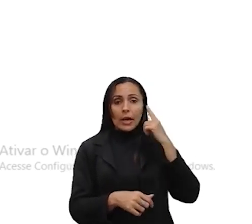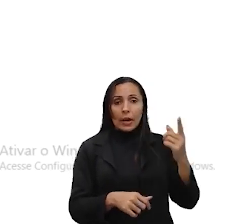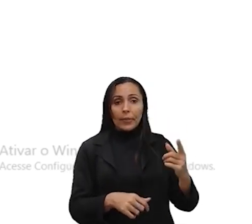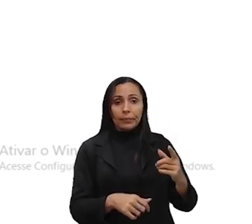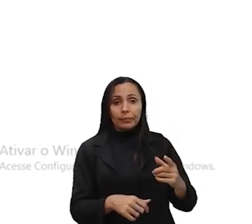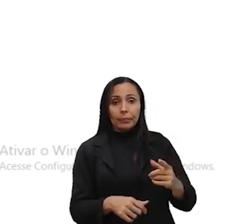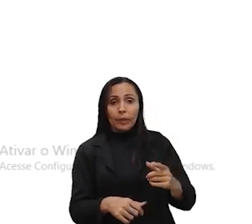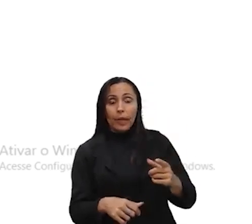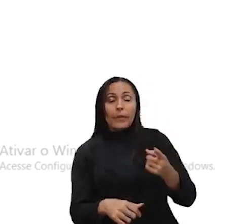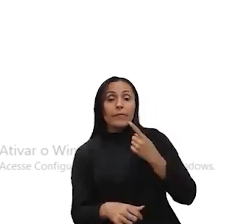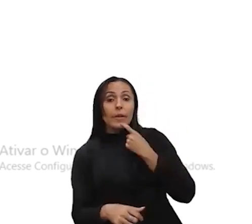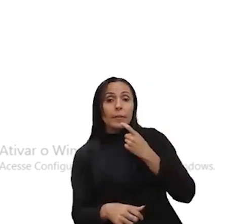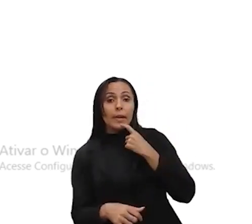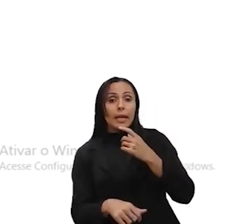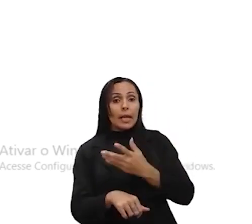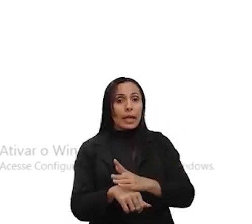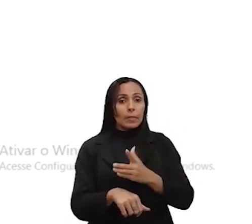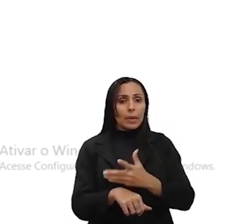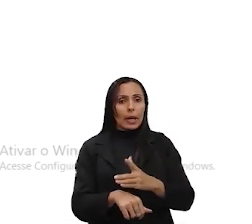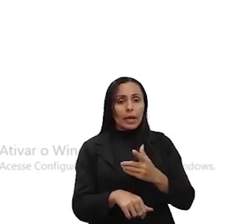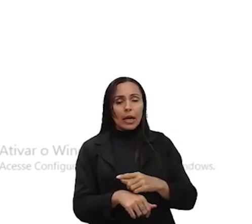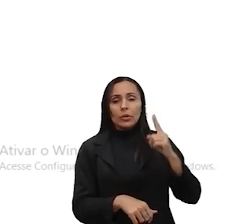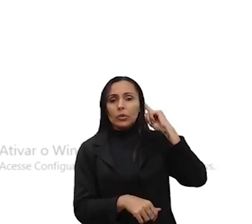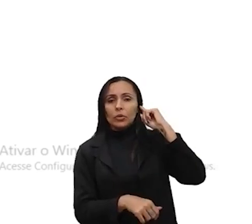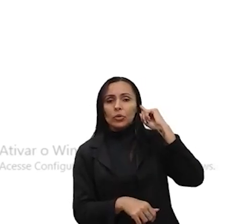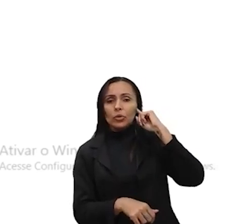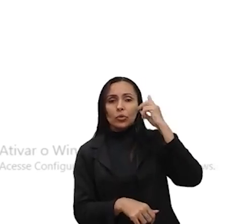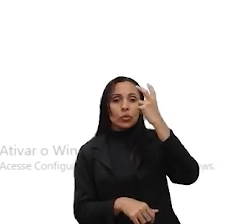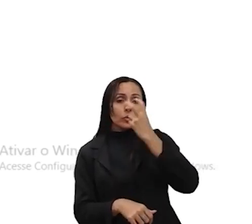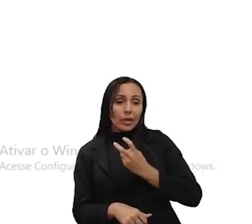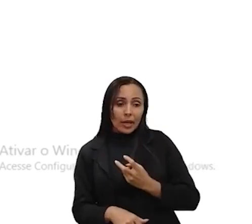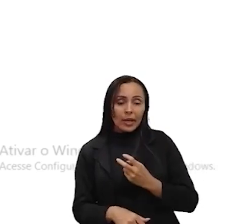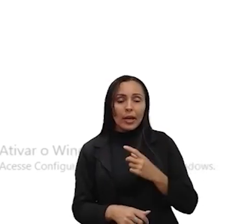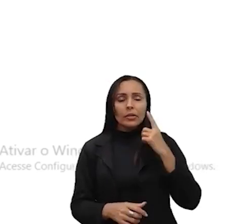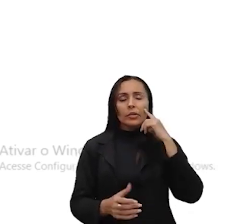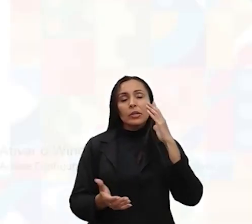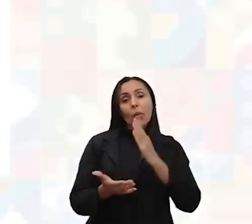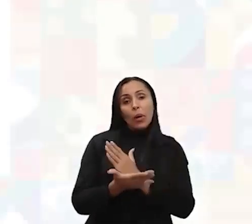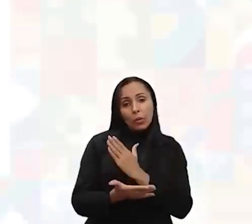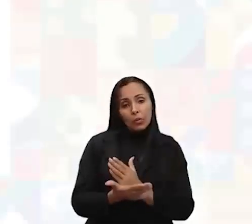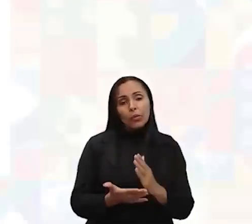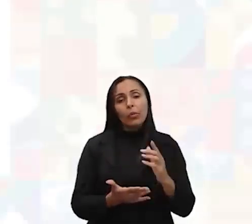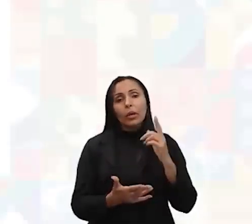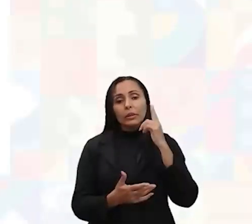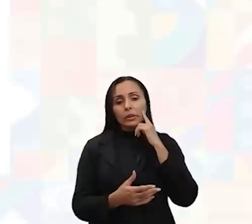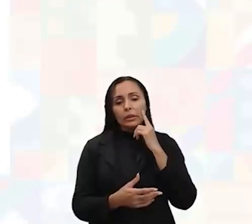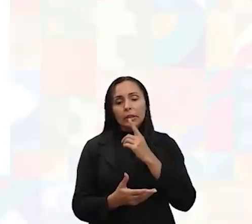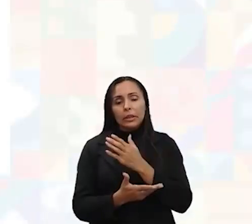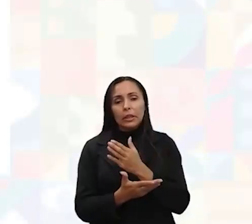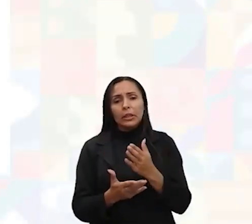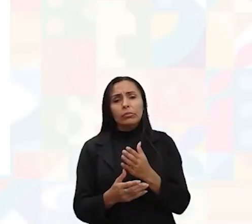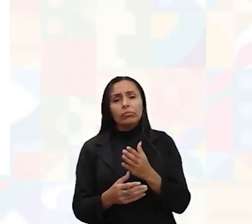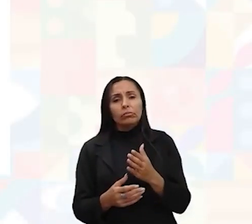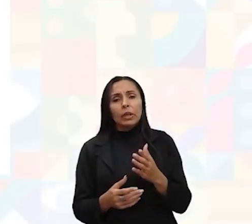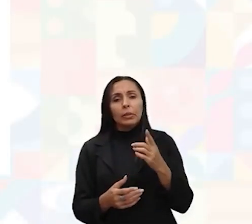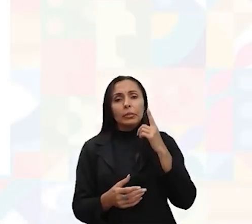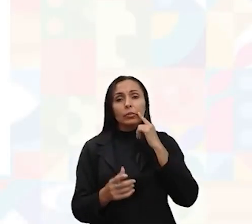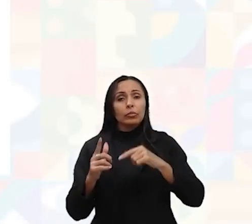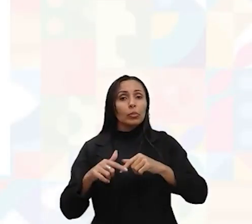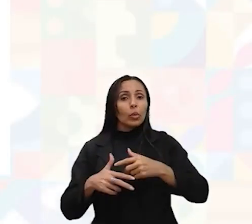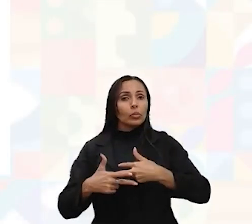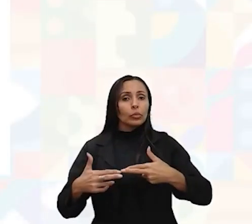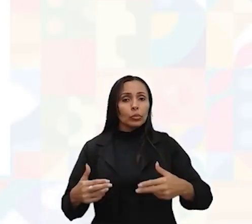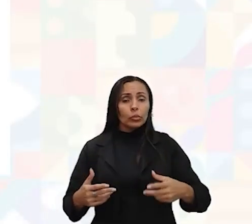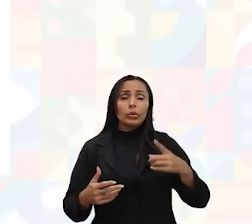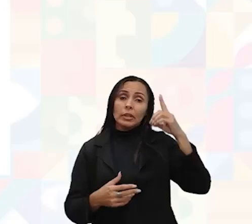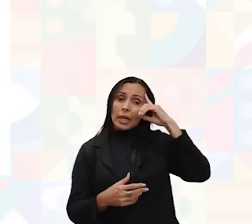é justamente para pessoa surda ou cega. E isso são algumas dos dispositivos que a gente tem para o dia a dia,